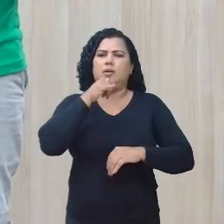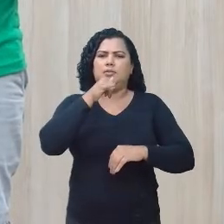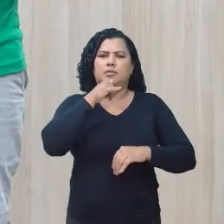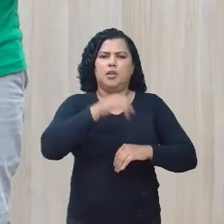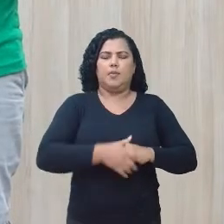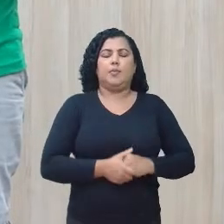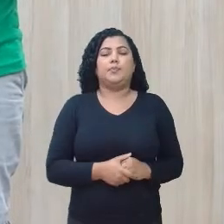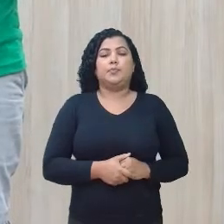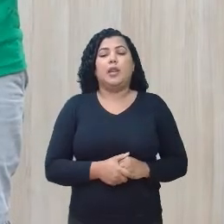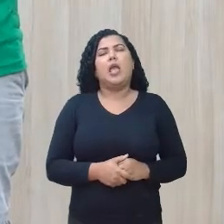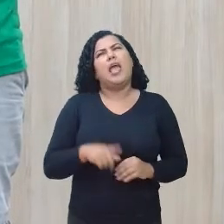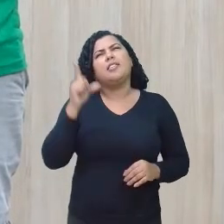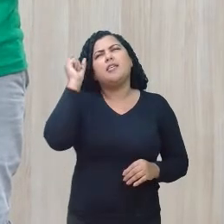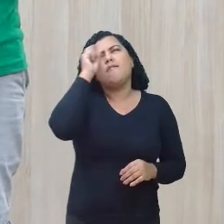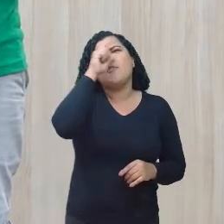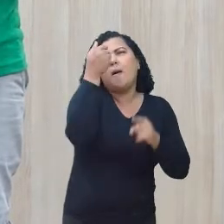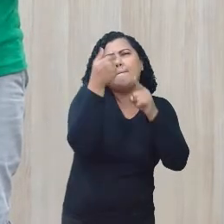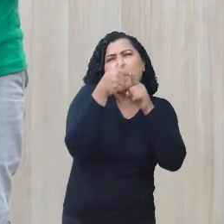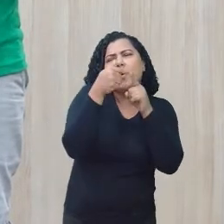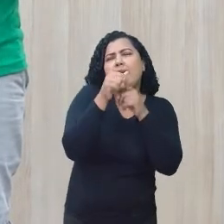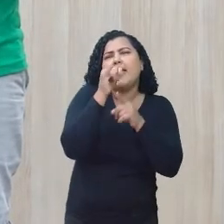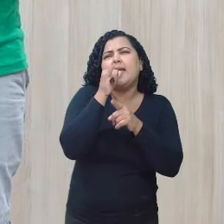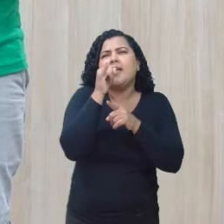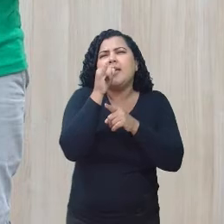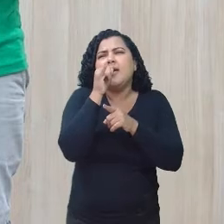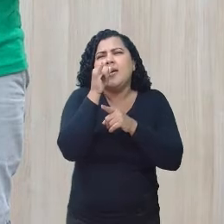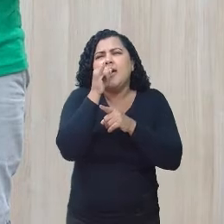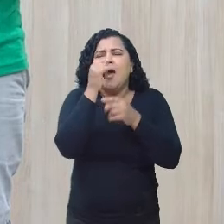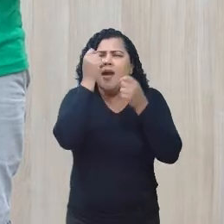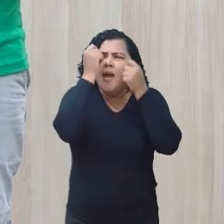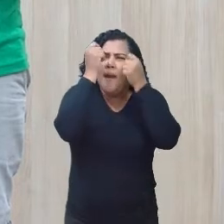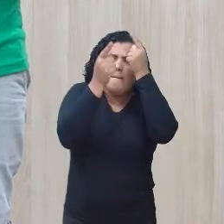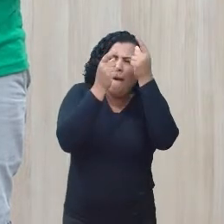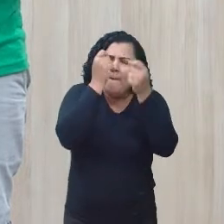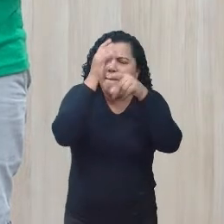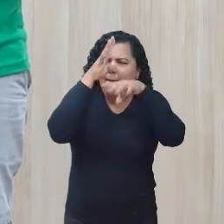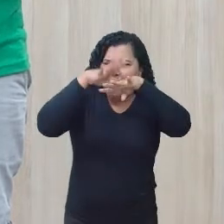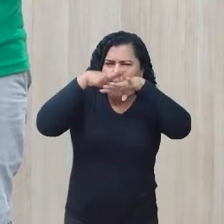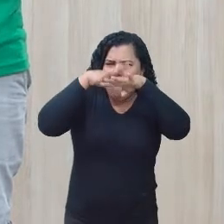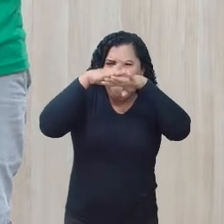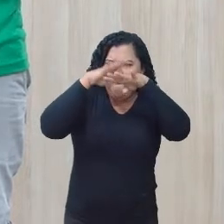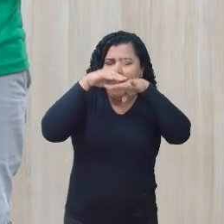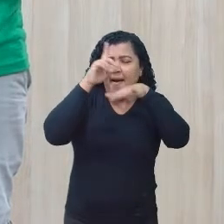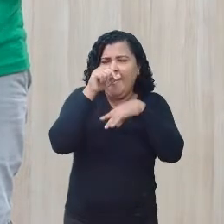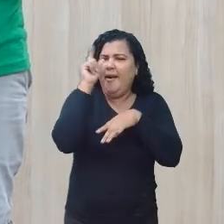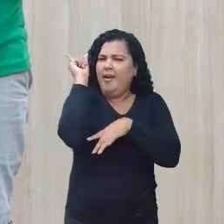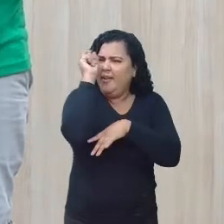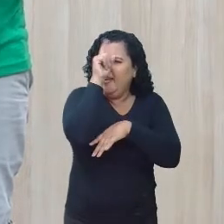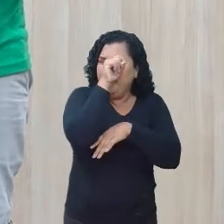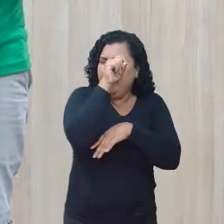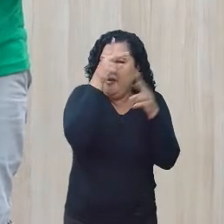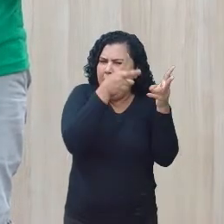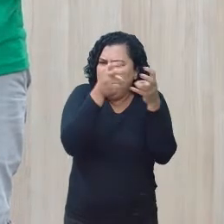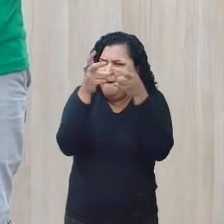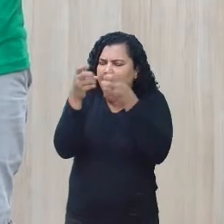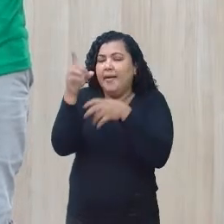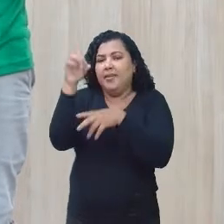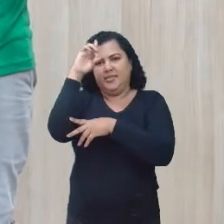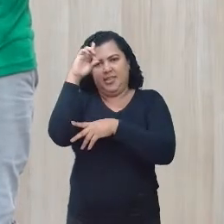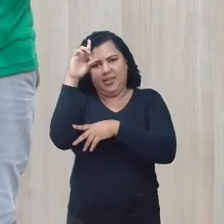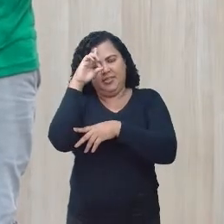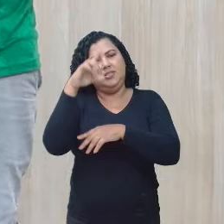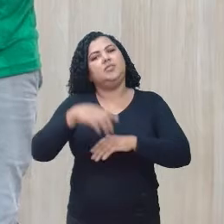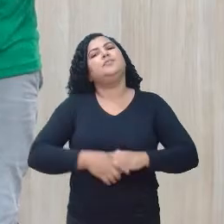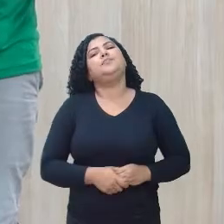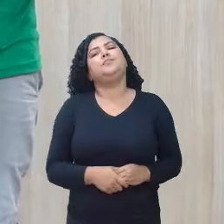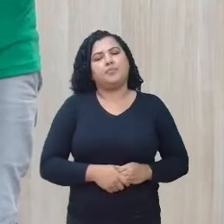são ferramentas, são ideias matemáticas que elas têm uma dificuldade maior de serem vistas no nosso dia a dia, no nosso